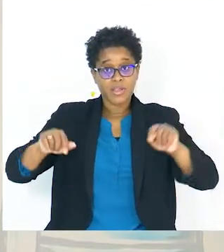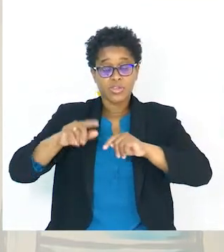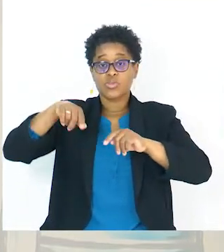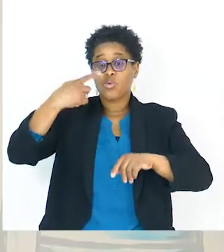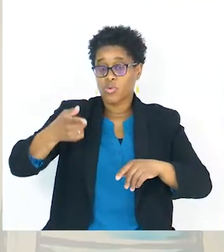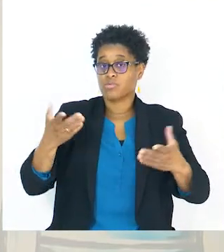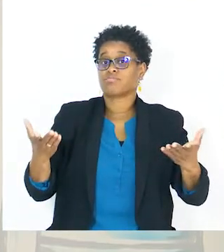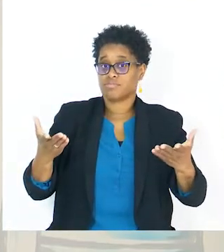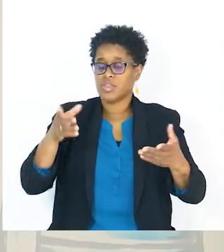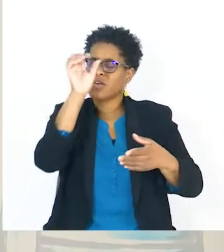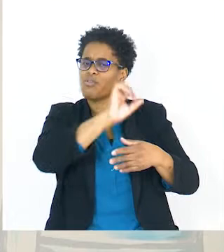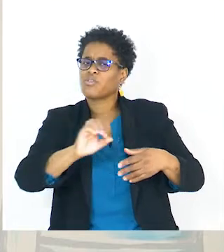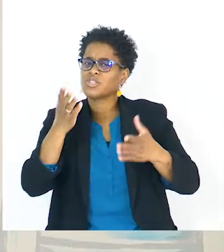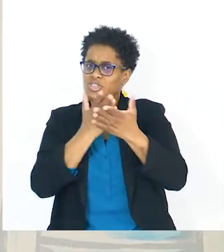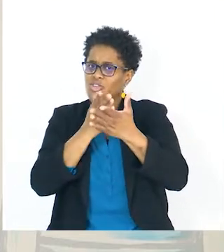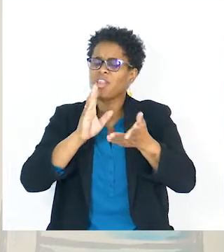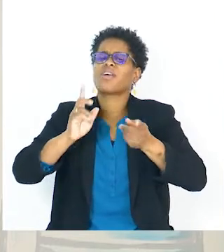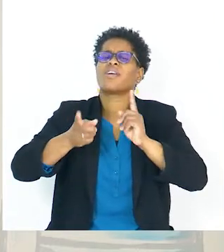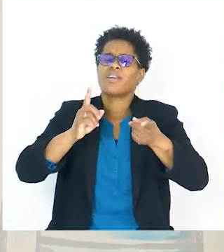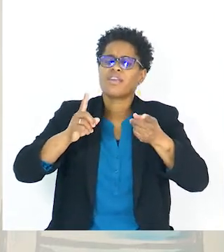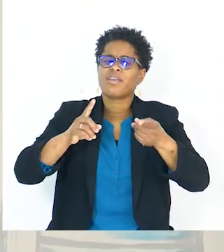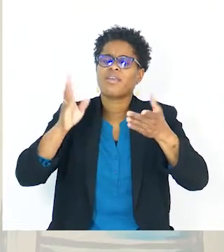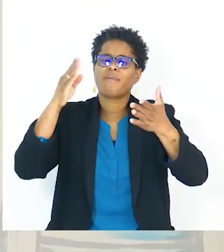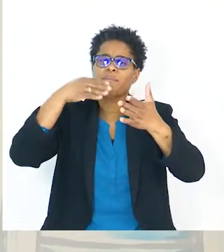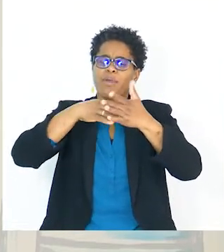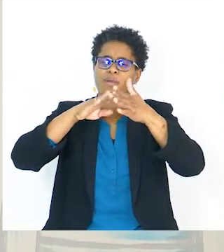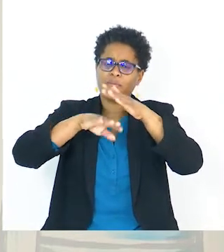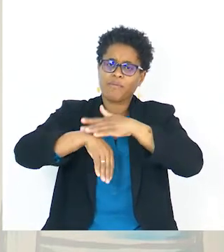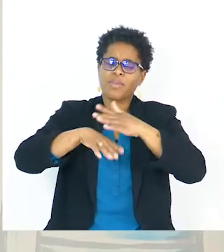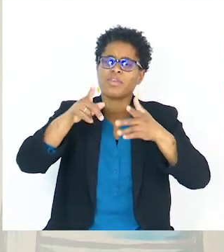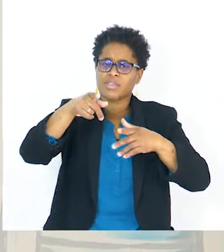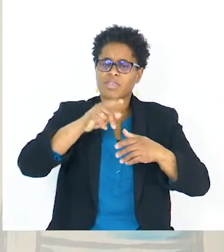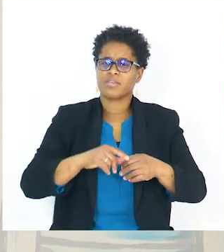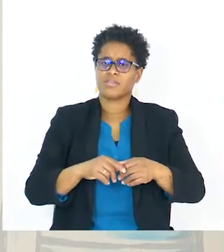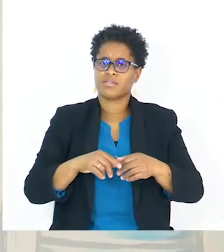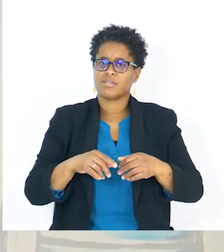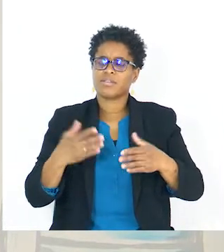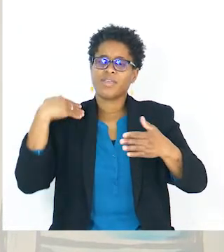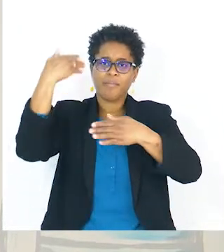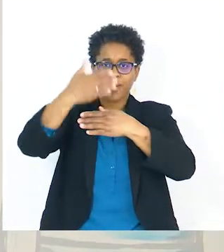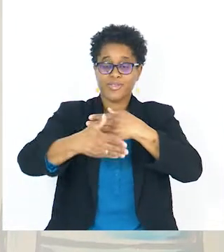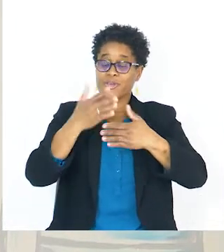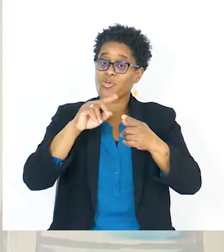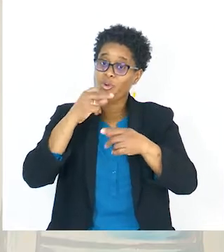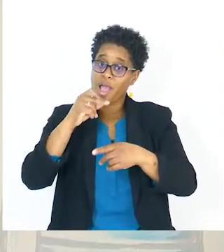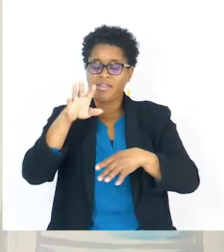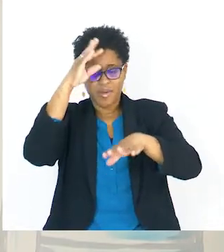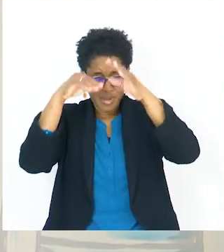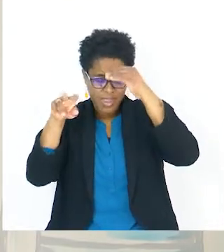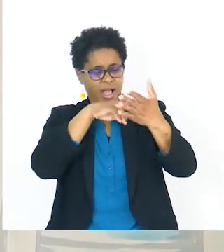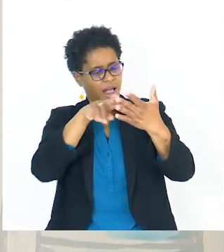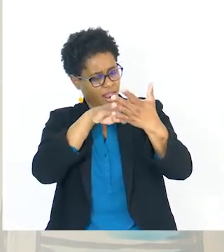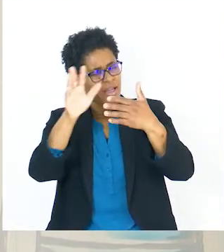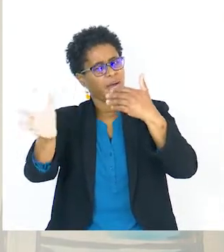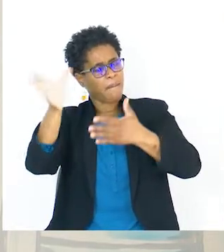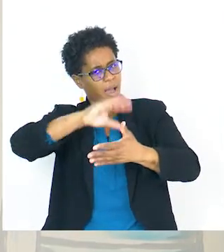E vocês na escola, que meta que vocês têm? De passar do ano, certo? Ler, aprender a ler cada